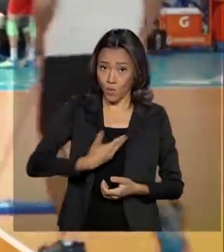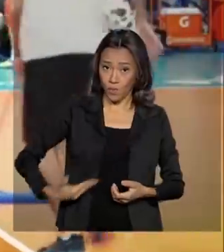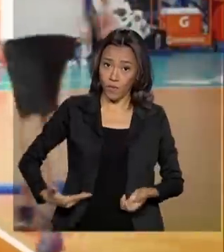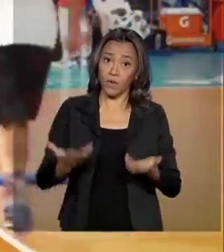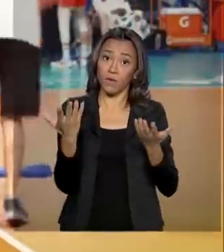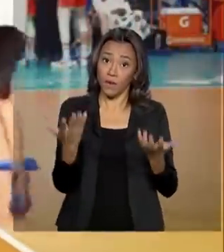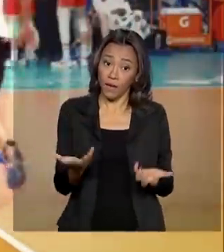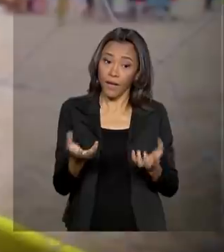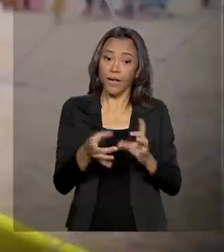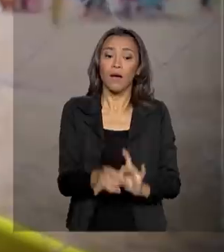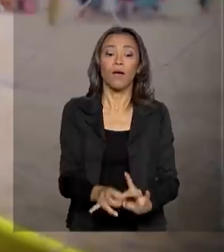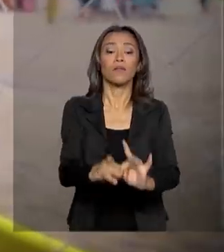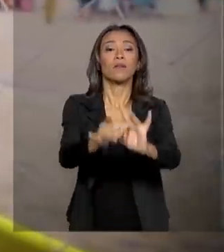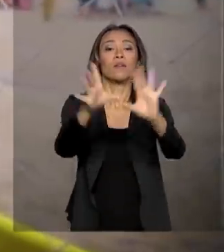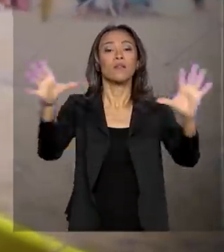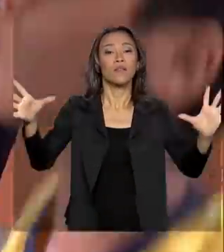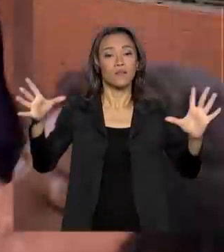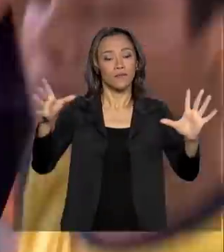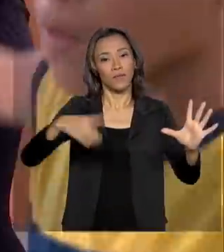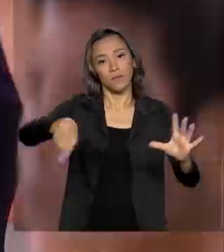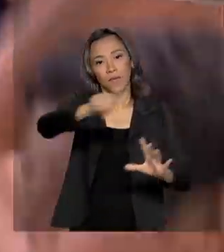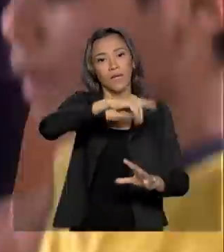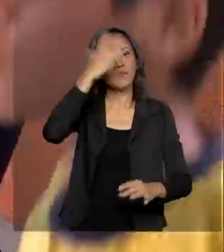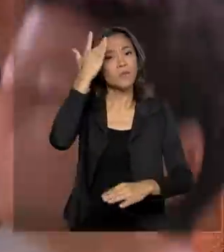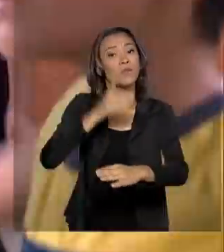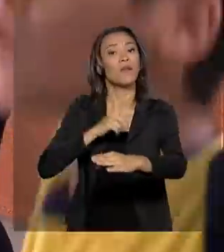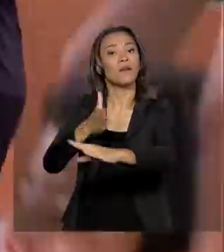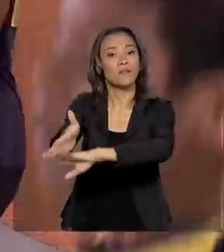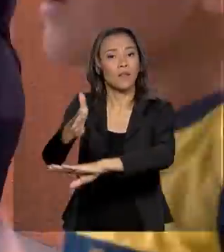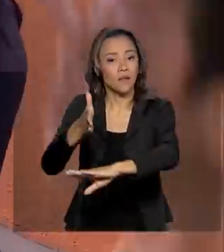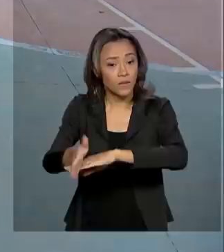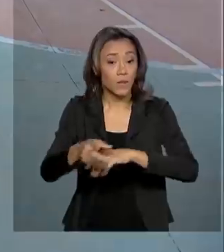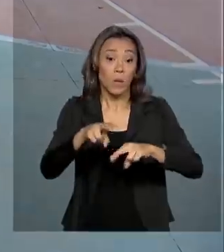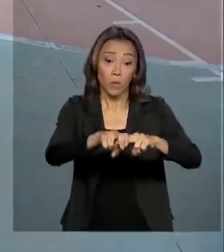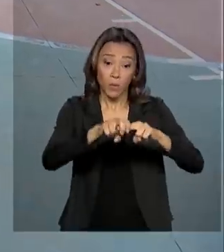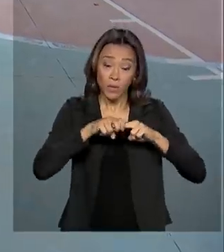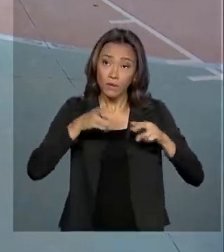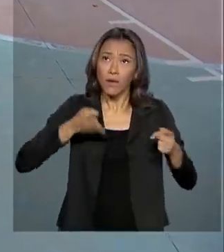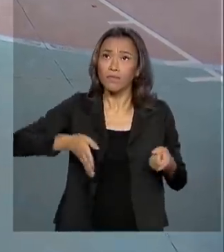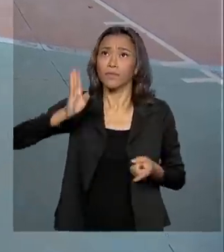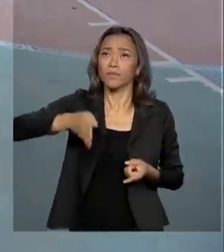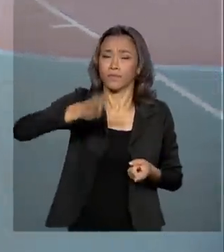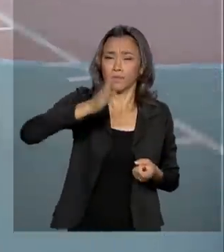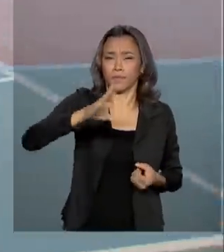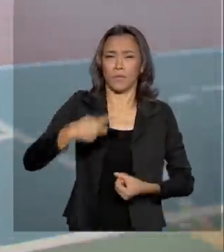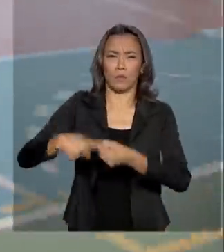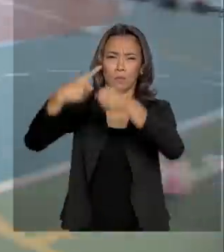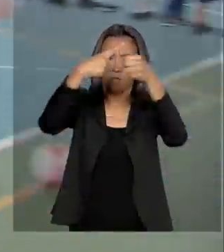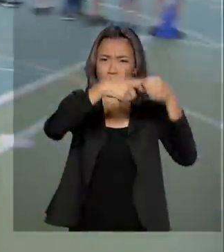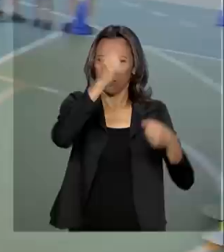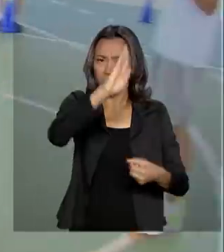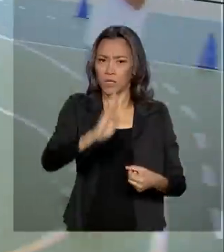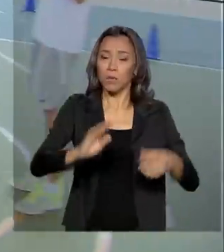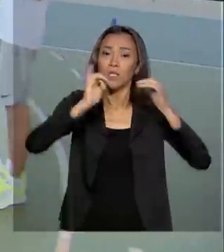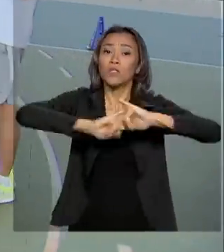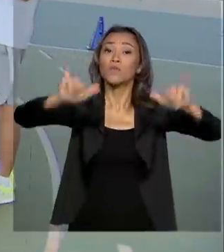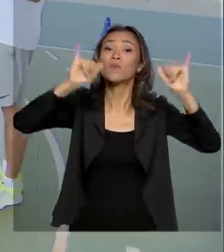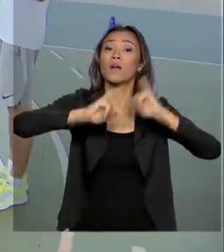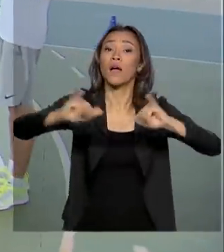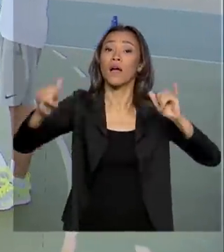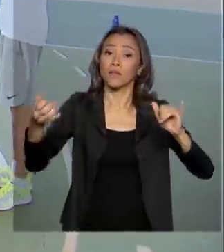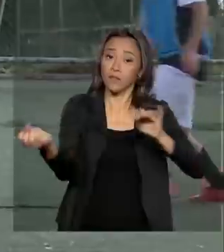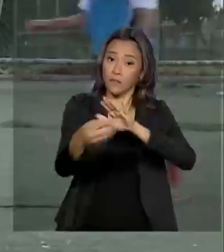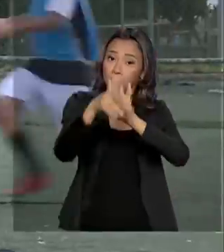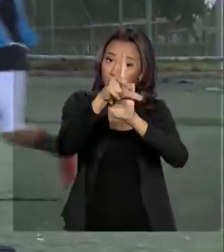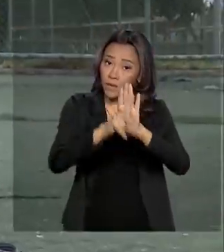o acesso a essa ferramenta pra isso vai percorrer muniz os brasileiros para divulgar a legislação e dar